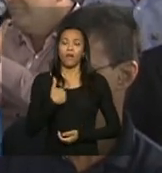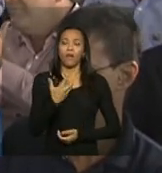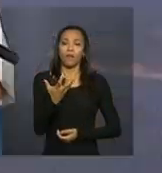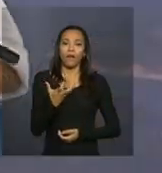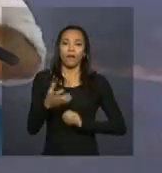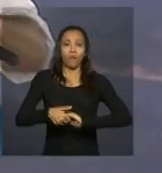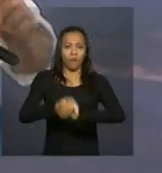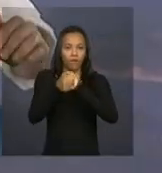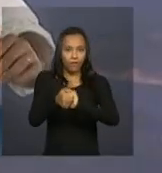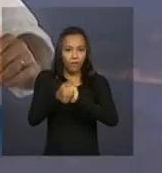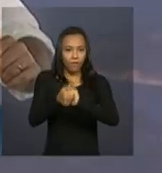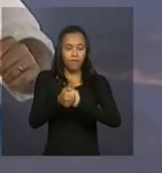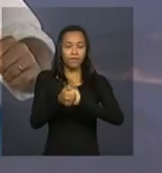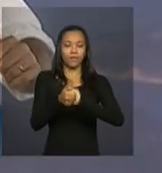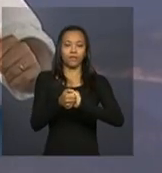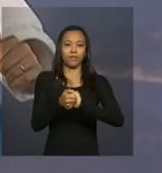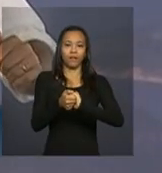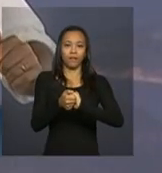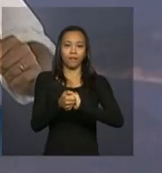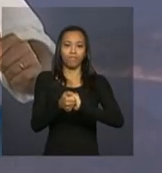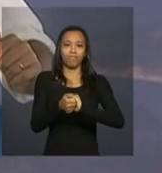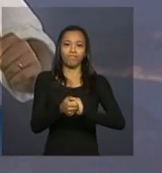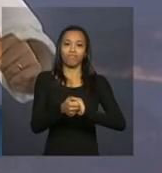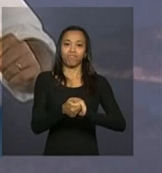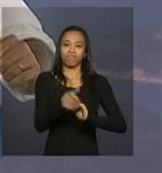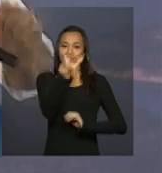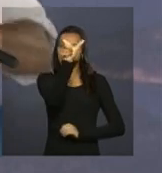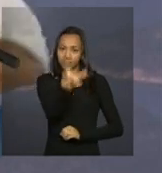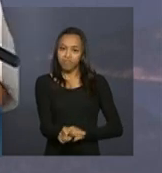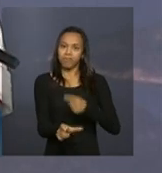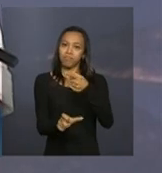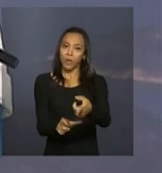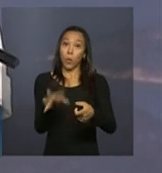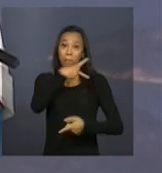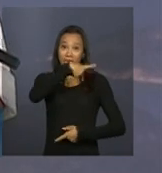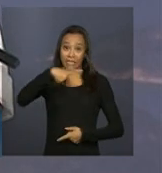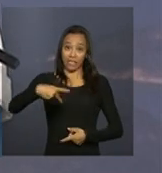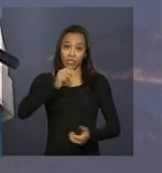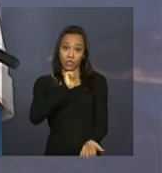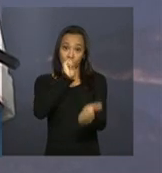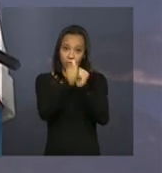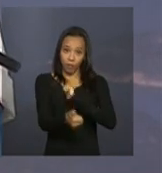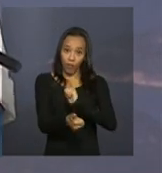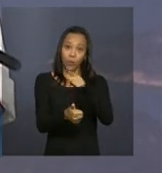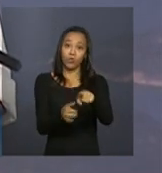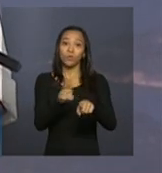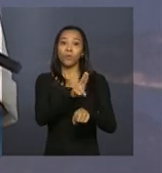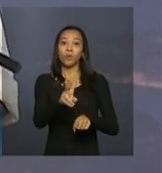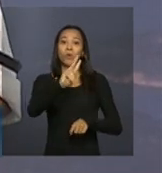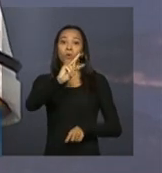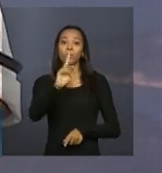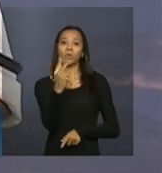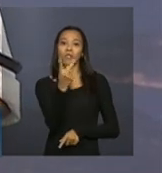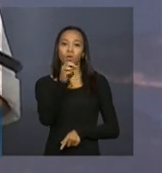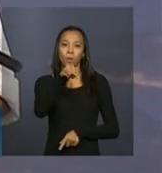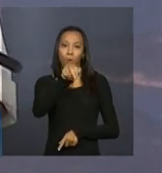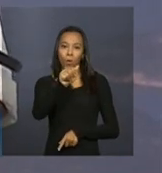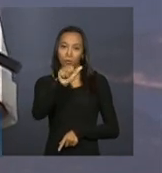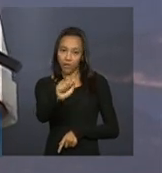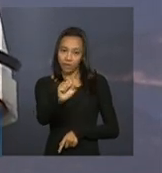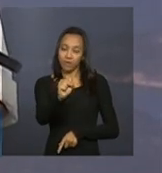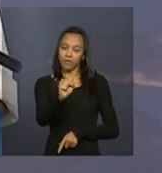cumprimentar aqui o nosso querido presidente do Comitê Olímpico Internacional, o senhor Thomas Barr, muito bem-vindo, muito